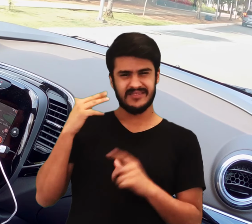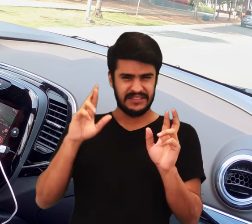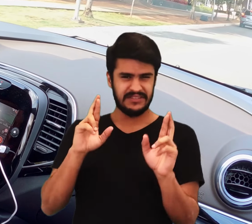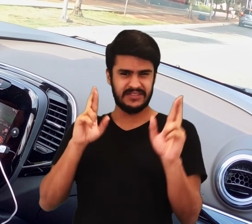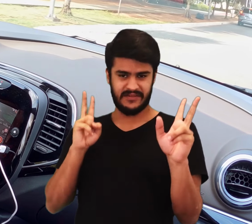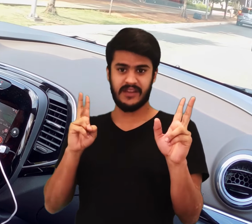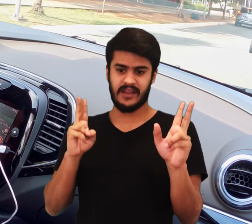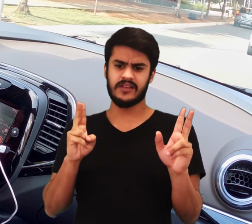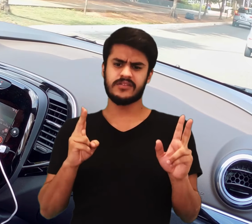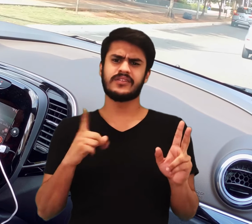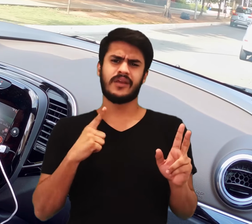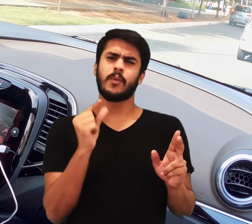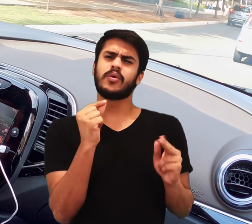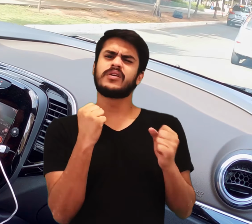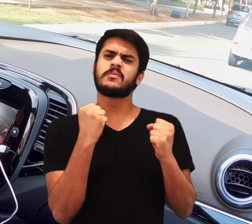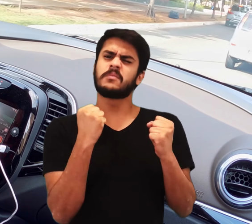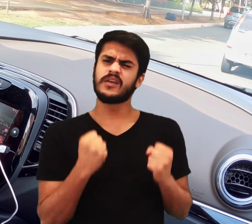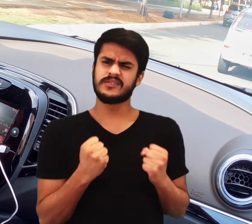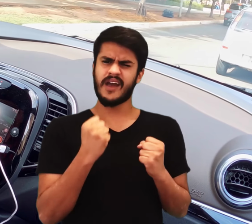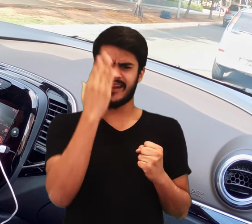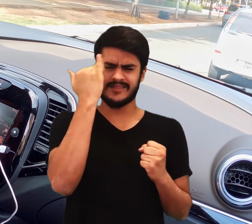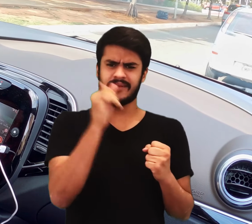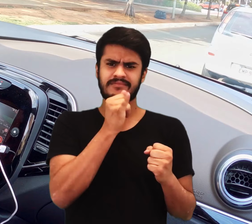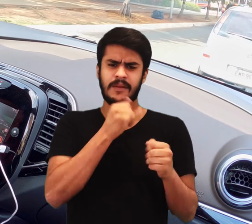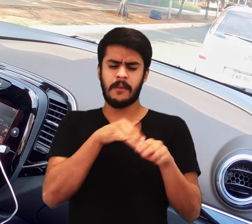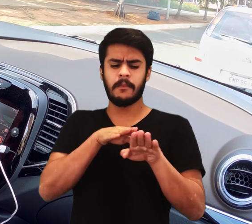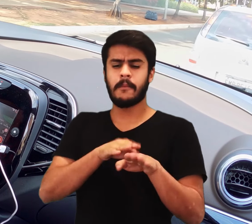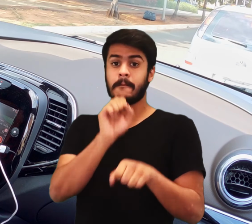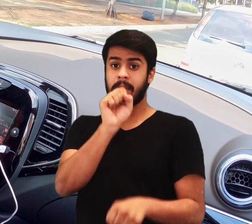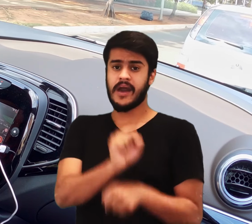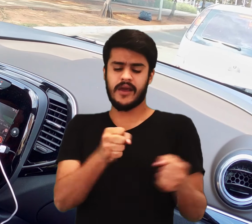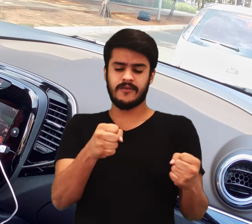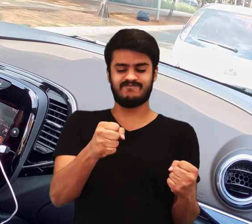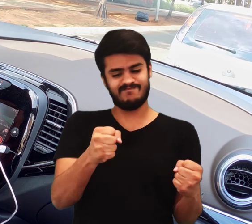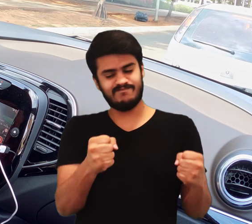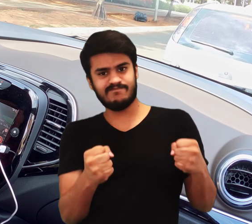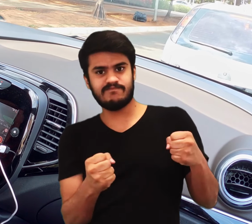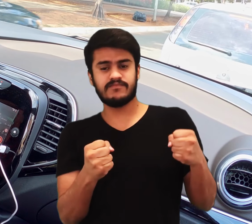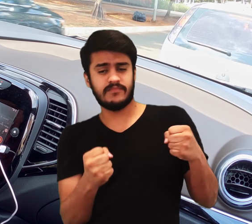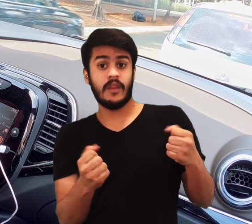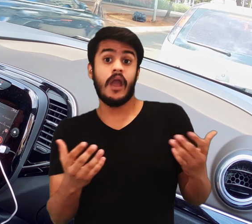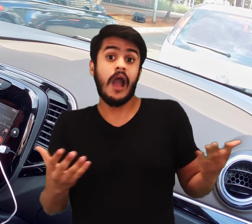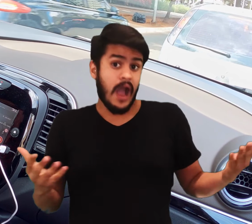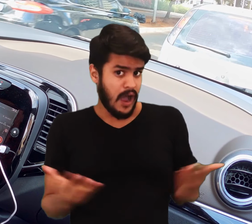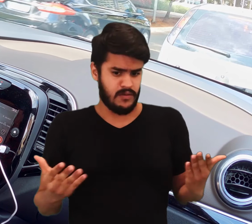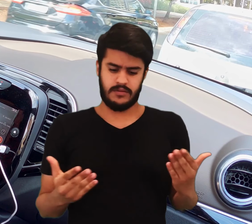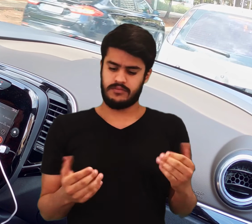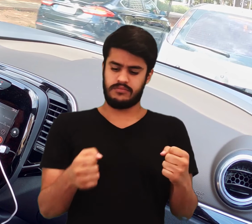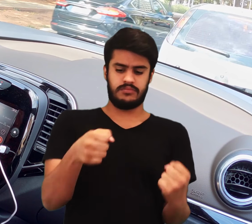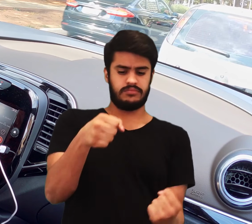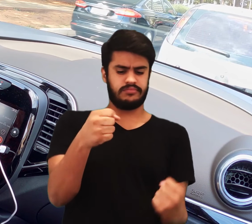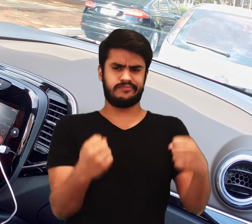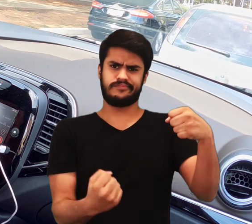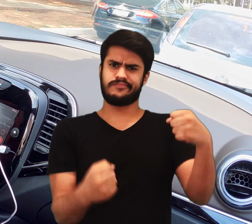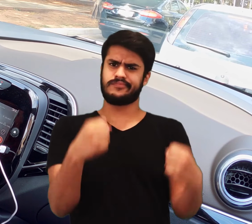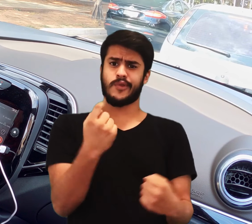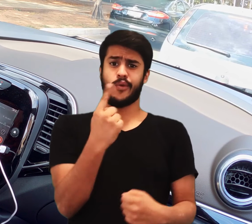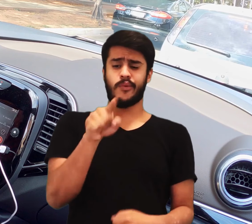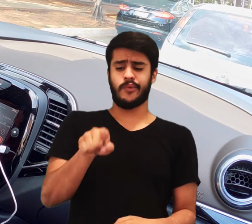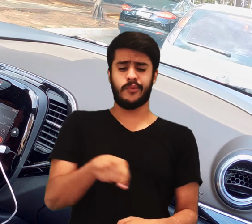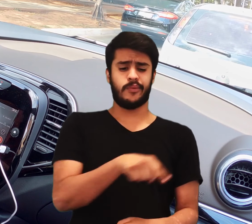elétrica, mas o sistema hidráulico, ele era um pouco mais pesado, com o veículo parado, né? Agora você tem, realmente, um peso, você